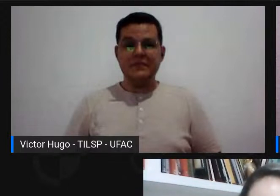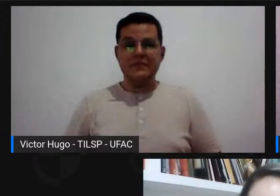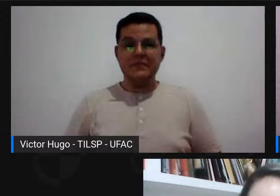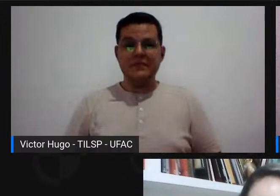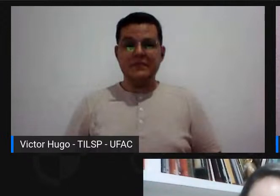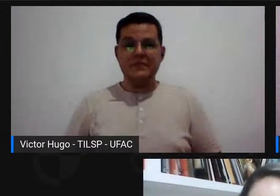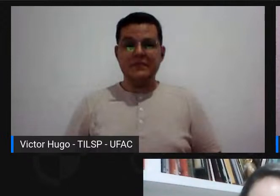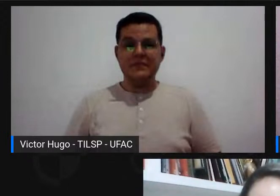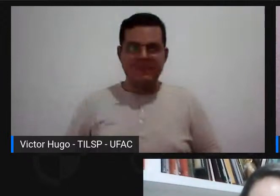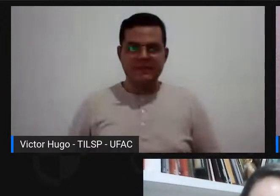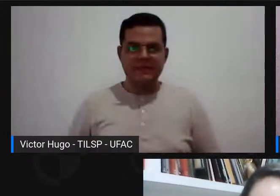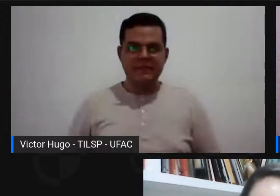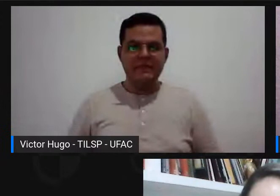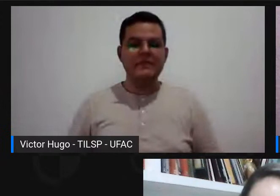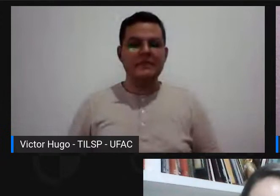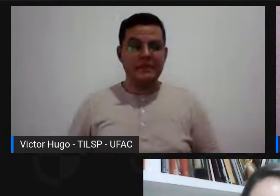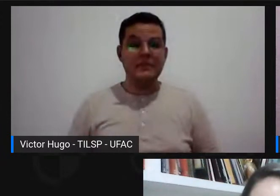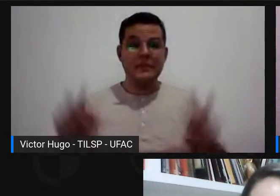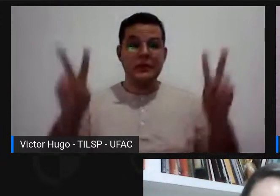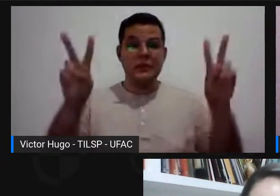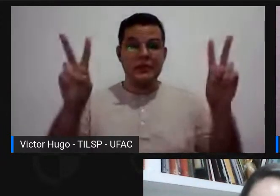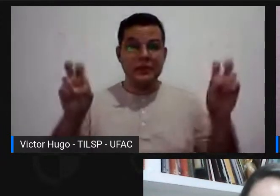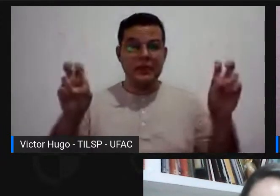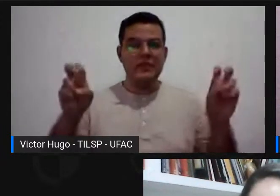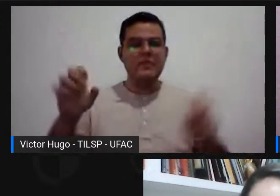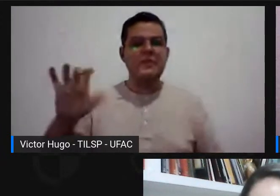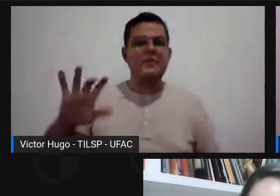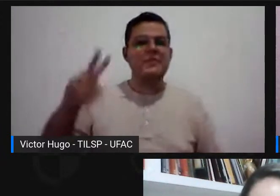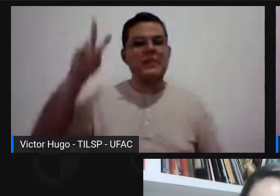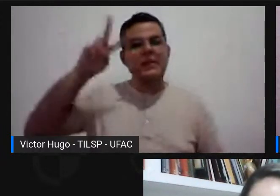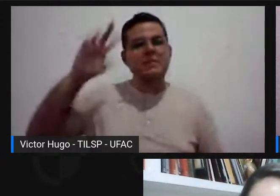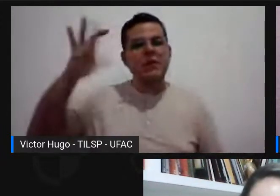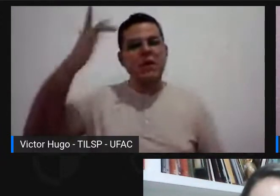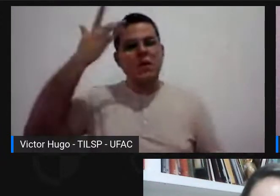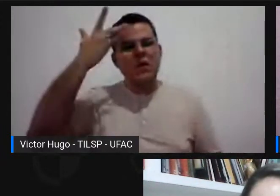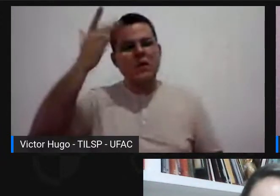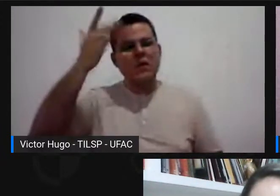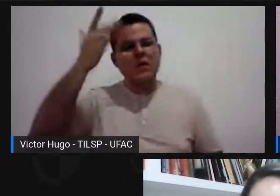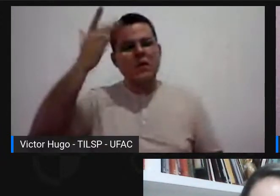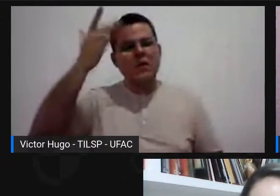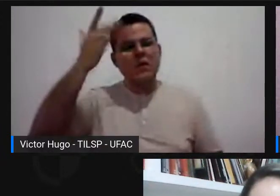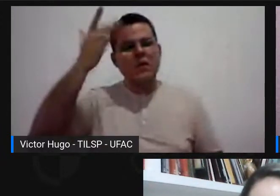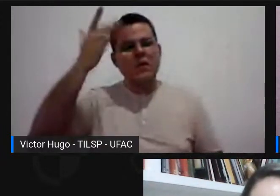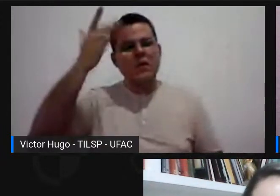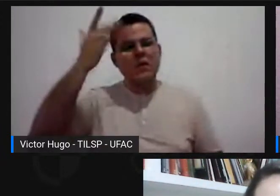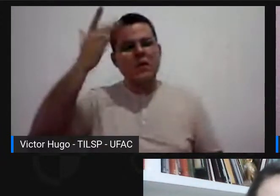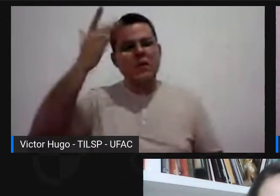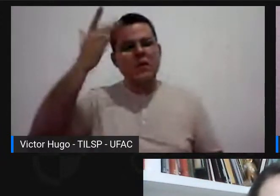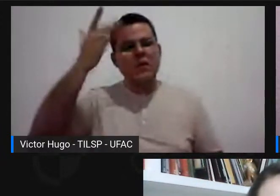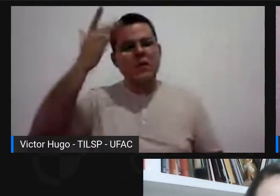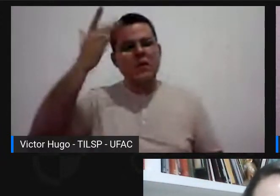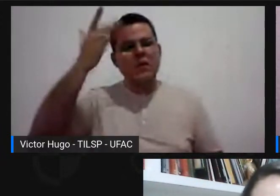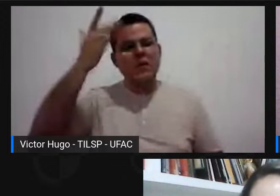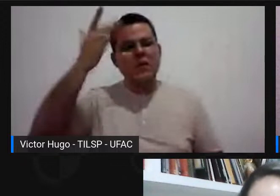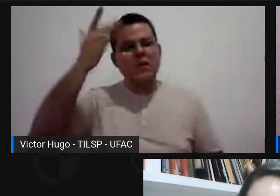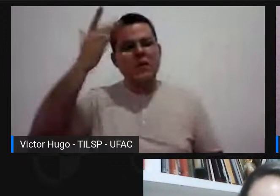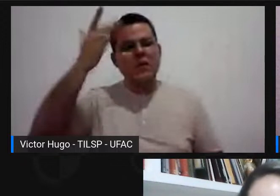tema Memória do curso de letras da UFAC pelo viés da história do currículo. Bem-vinda!